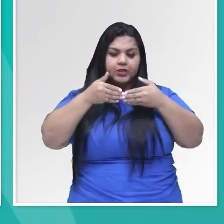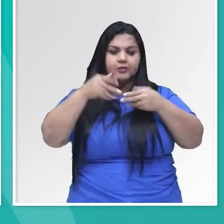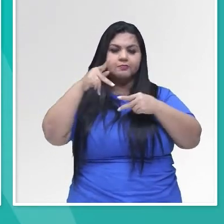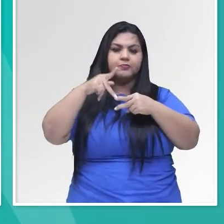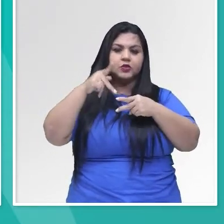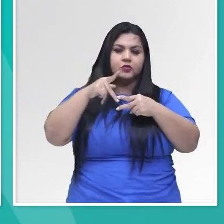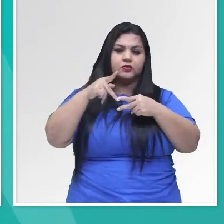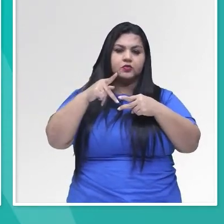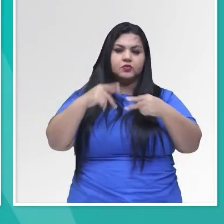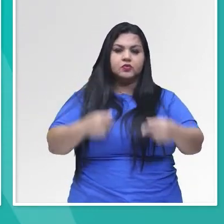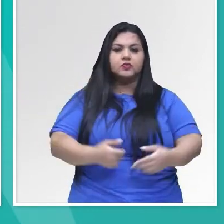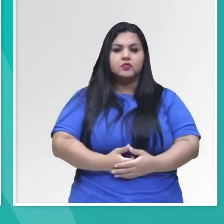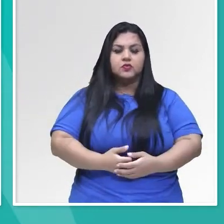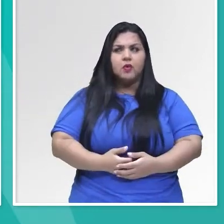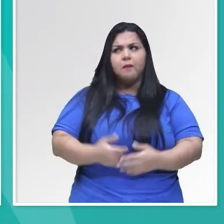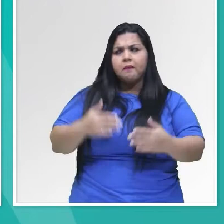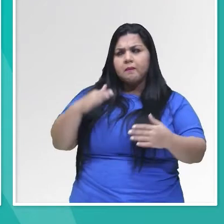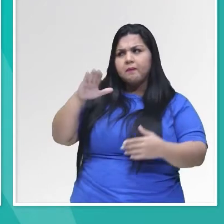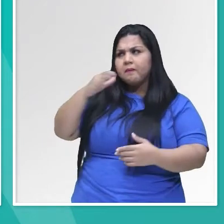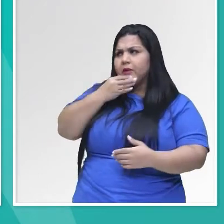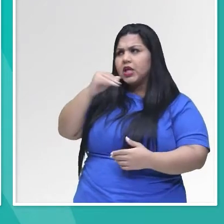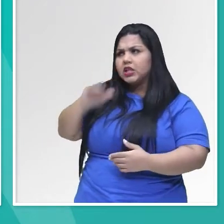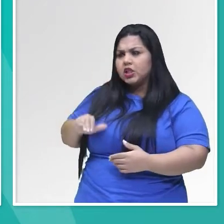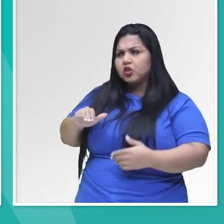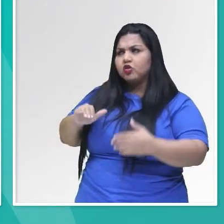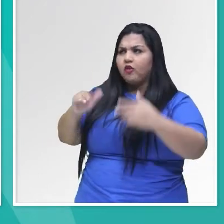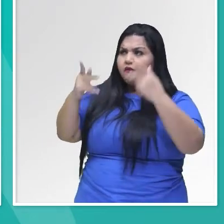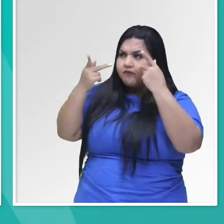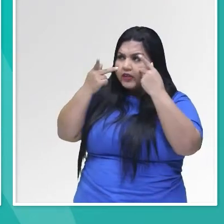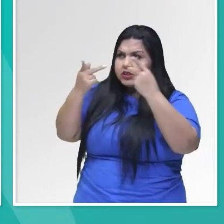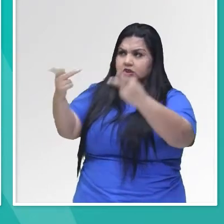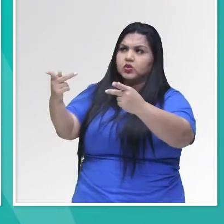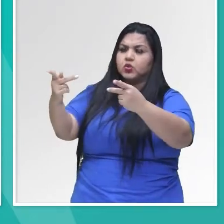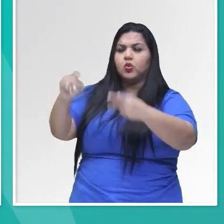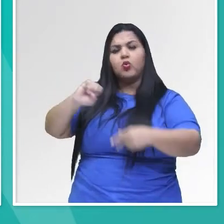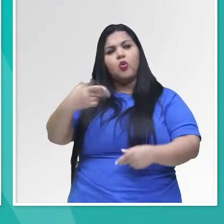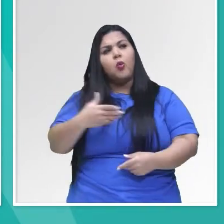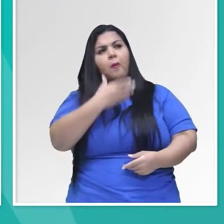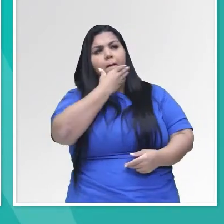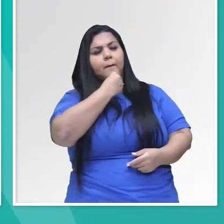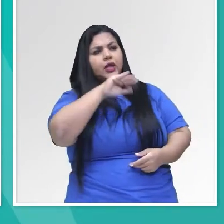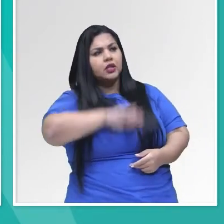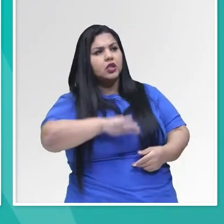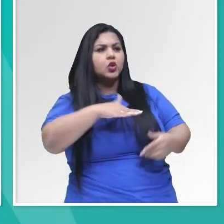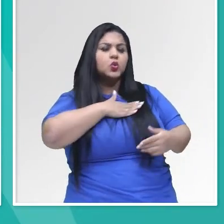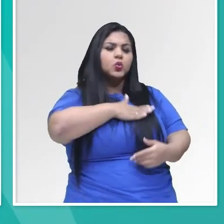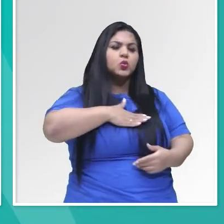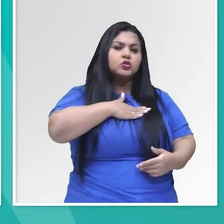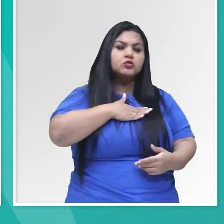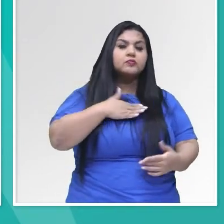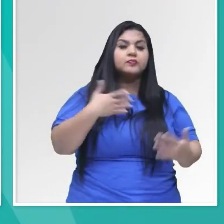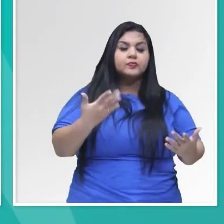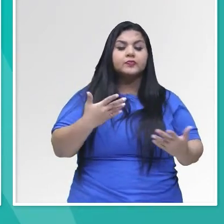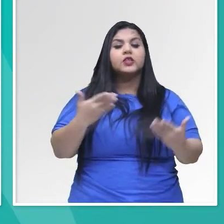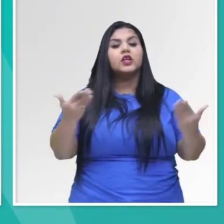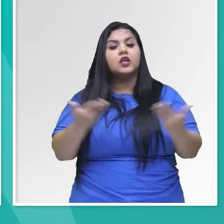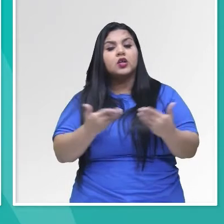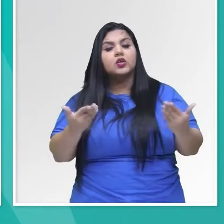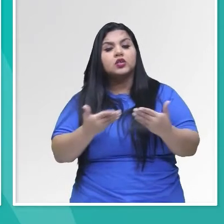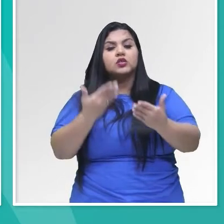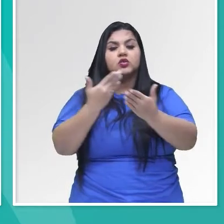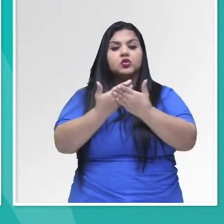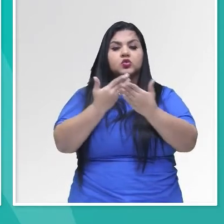menino visitou, o menino gostou. Pensa em 3 preposições, elas são suficientes para este momento de